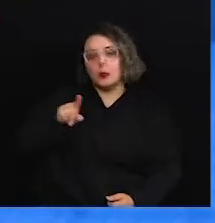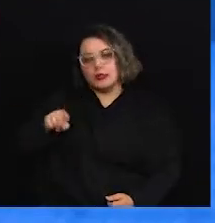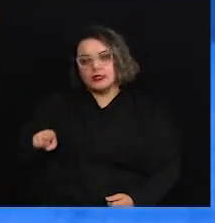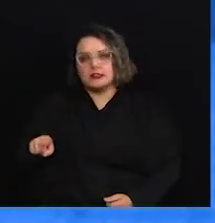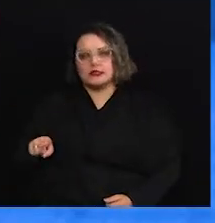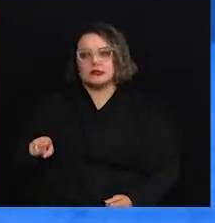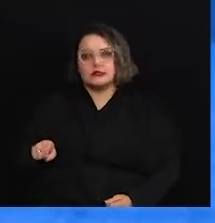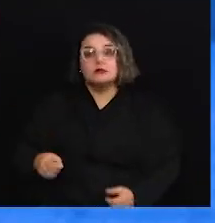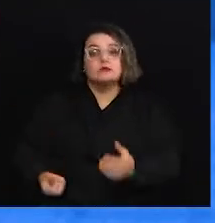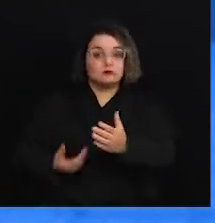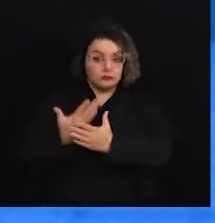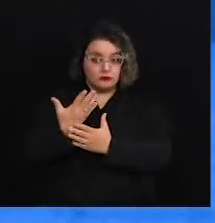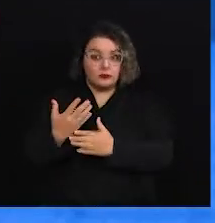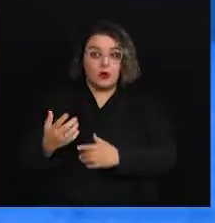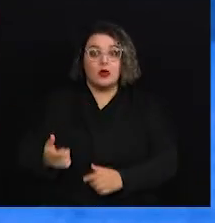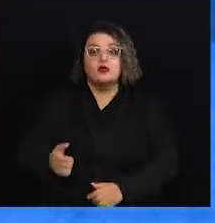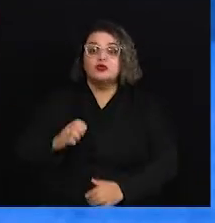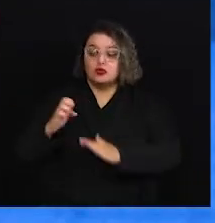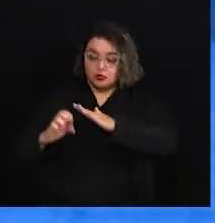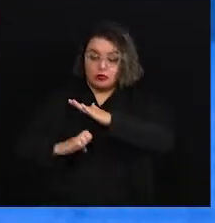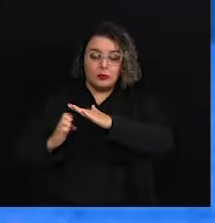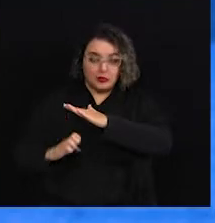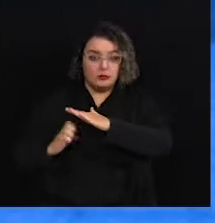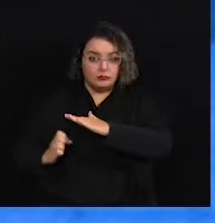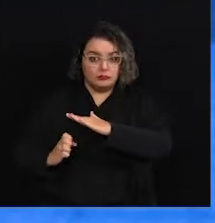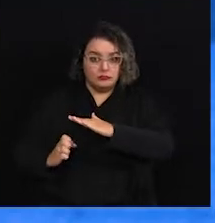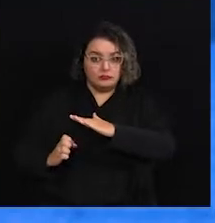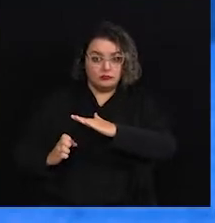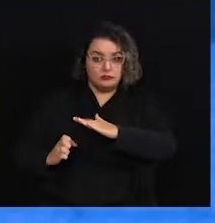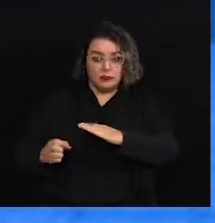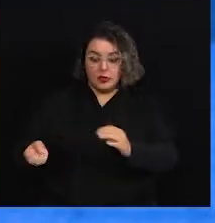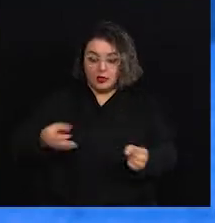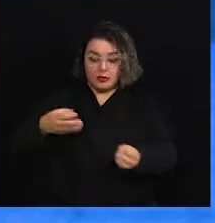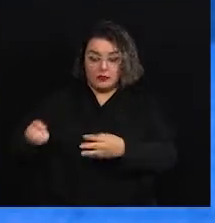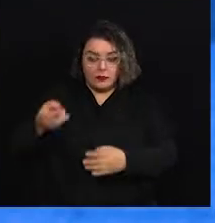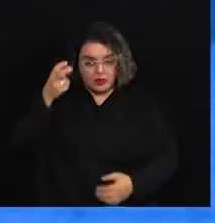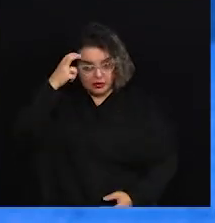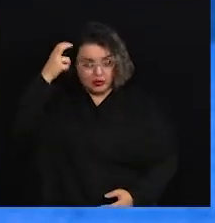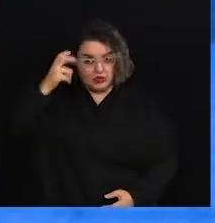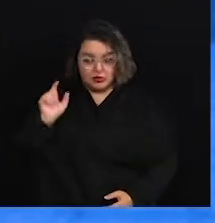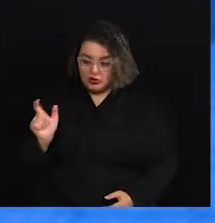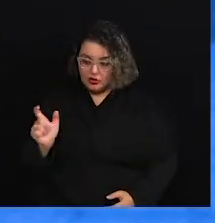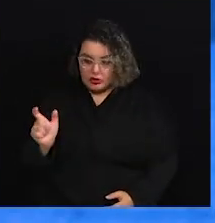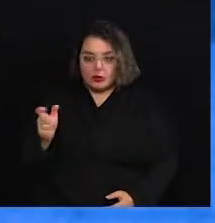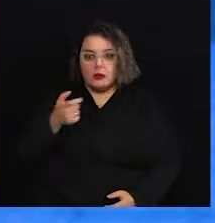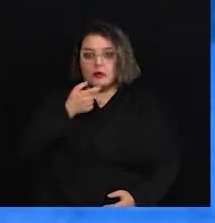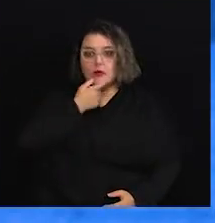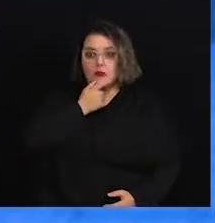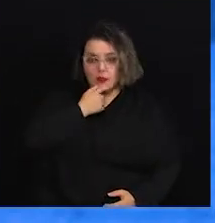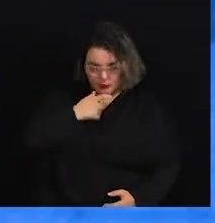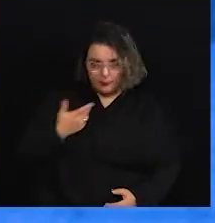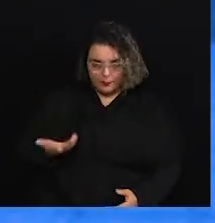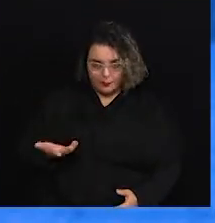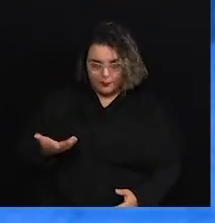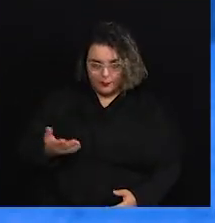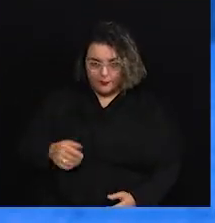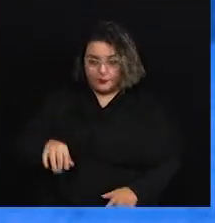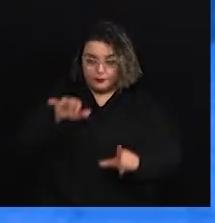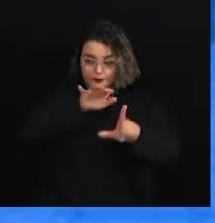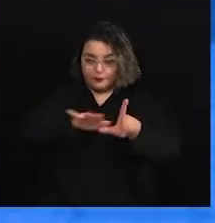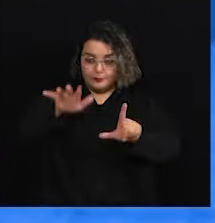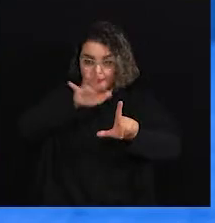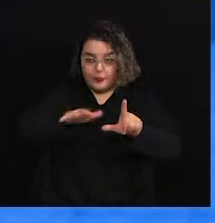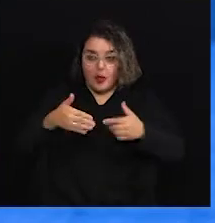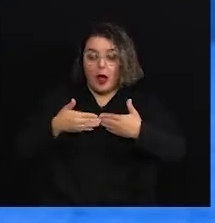fundador e CEO de uma empresa intitulada de Innovation Intelligence, que é a maior plataforma de